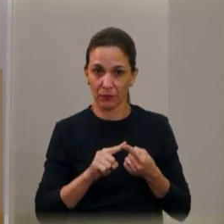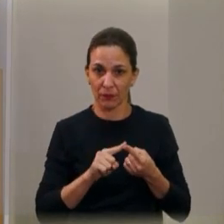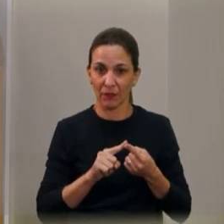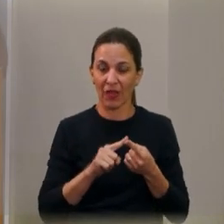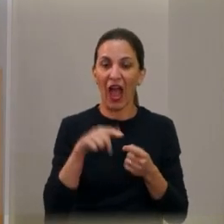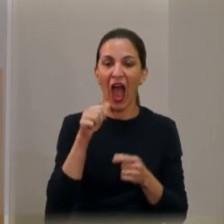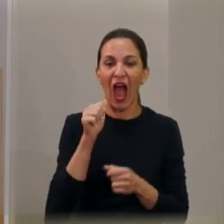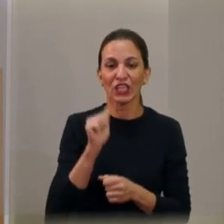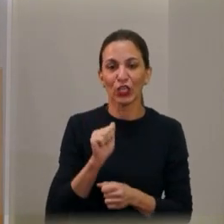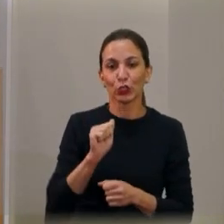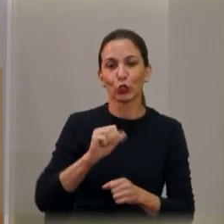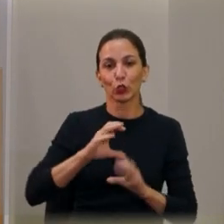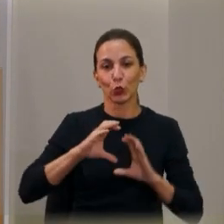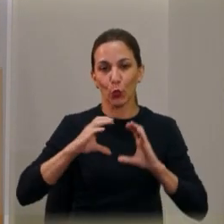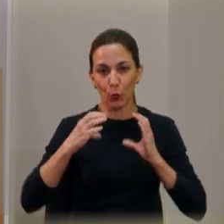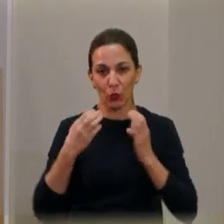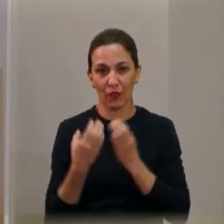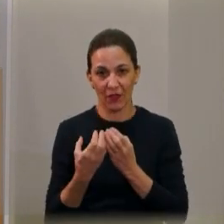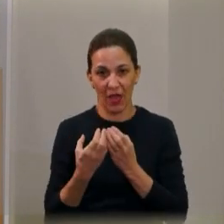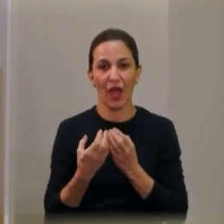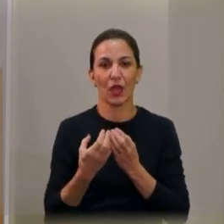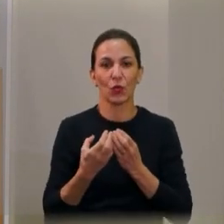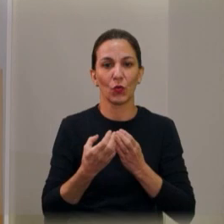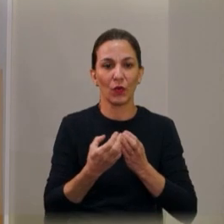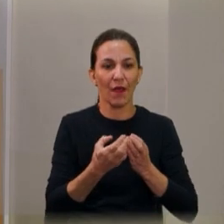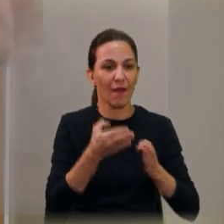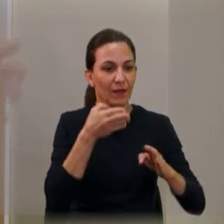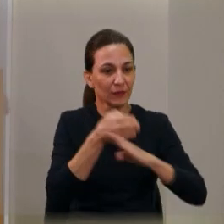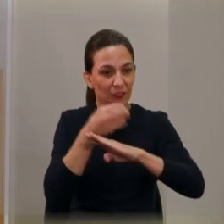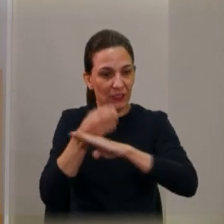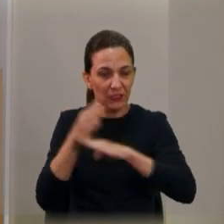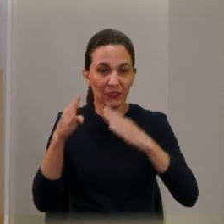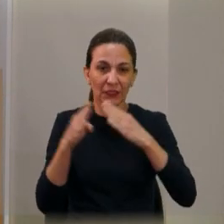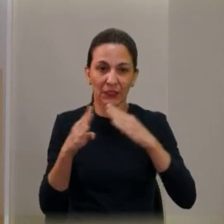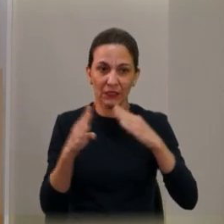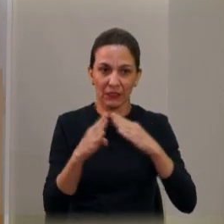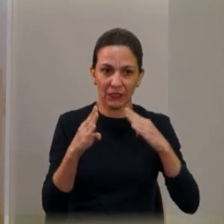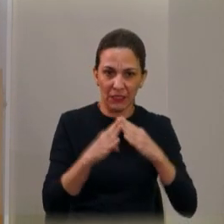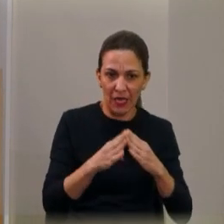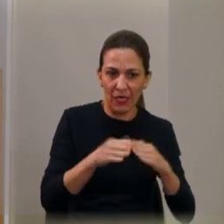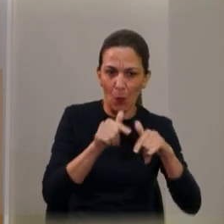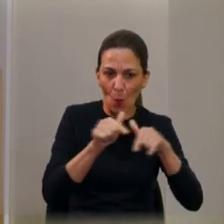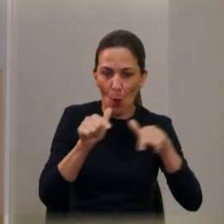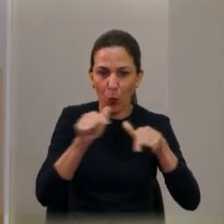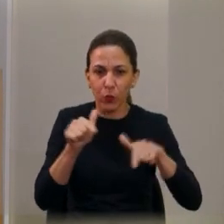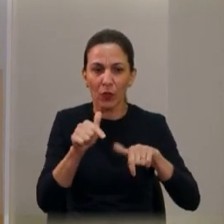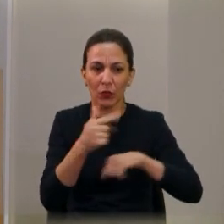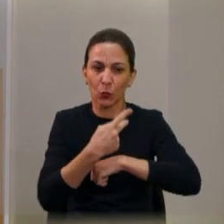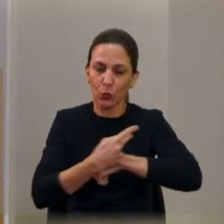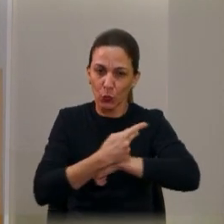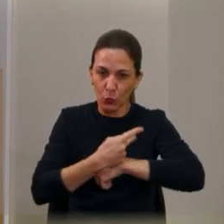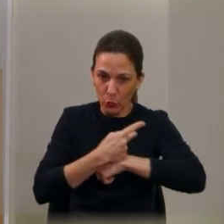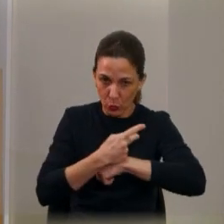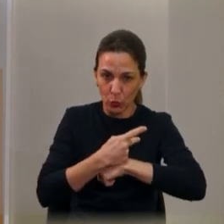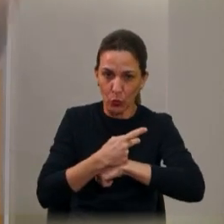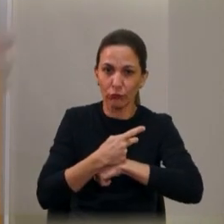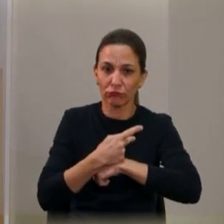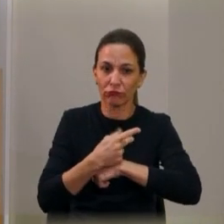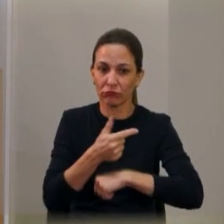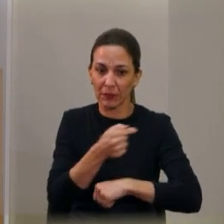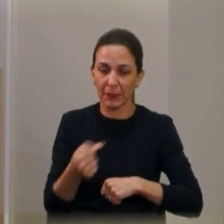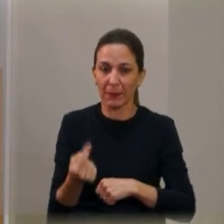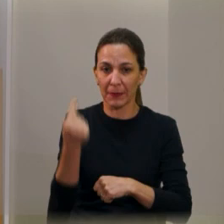comunitários de saúde e os Agentes de combates de endemias que nos procuraram na semana passada como todo mundo se lembra